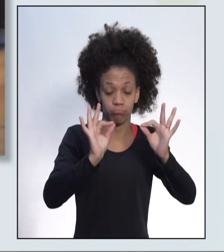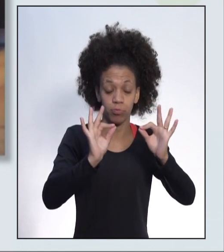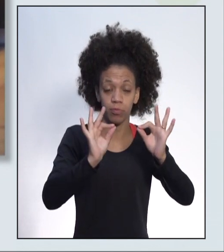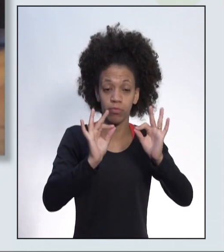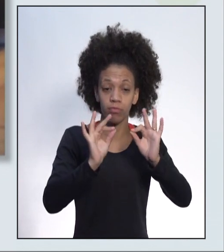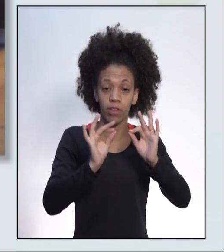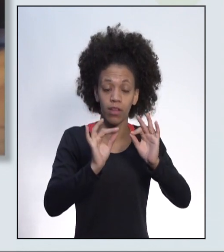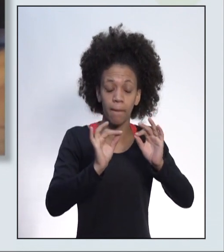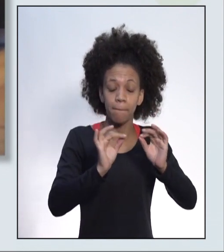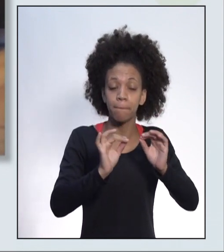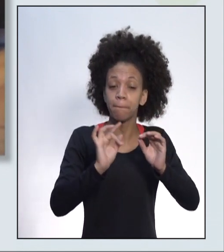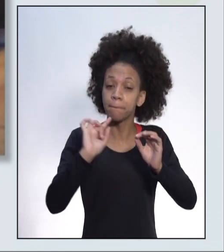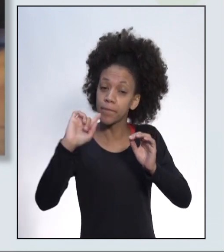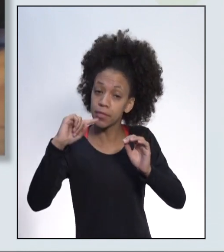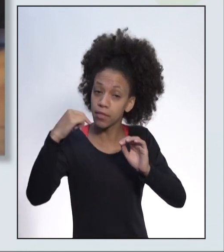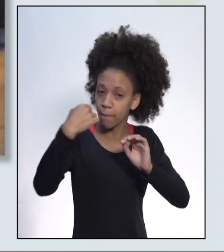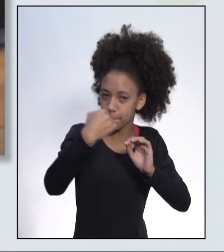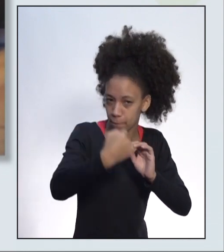Aqui